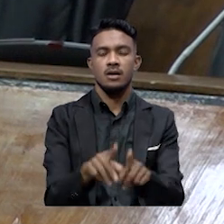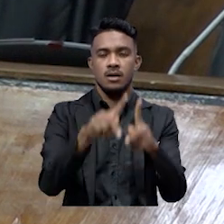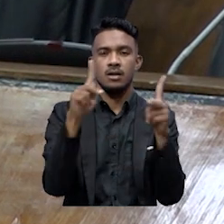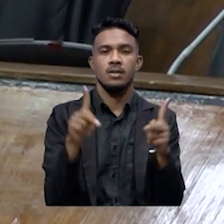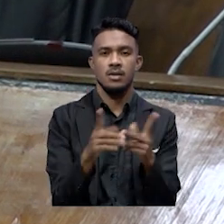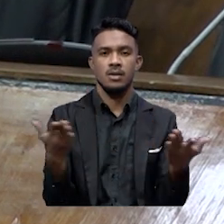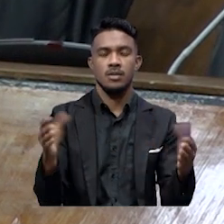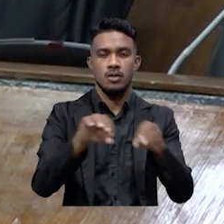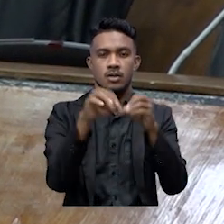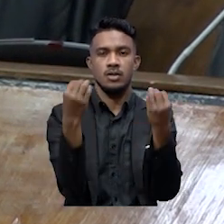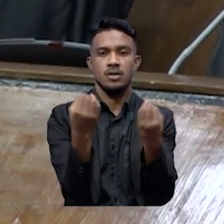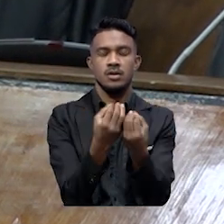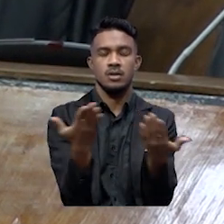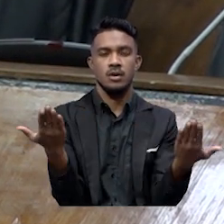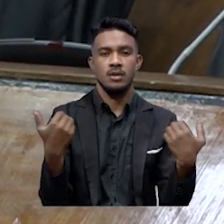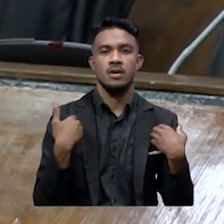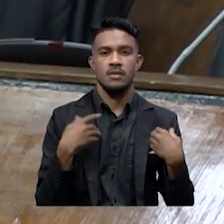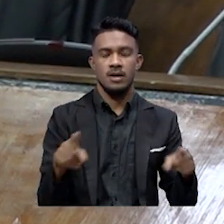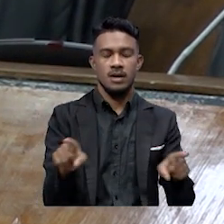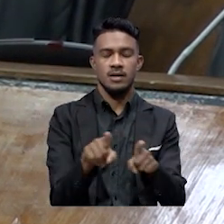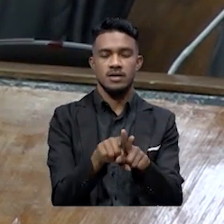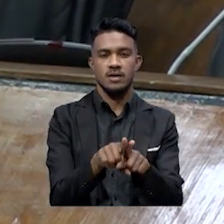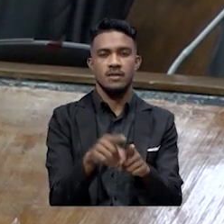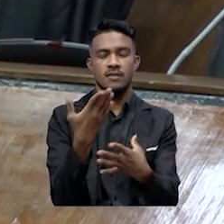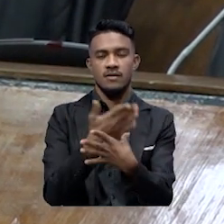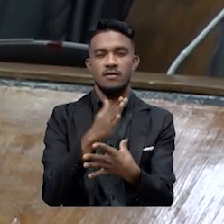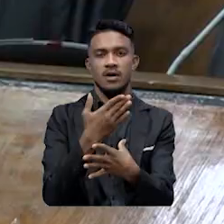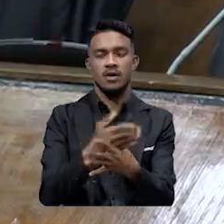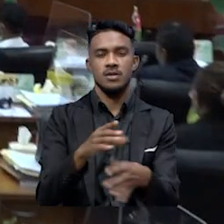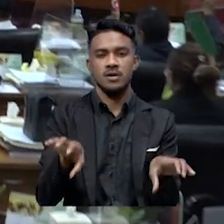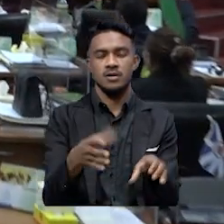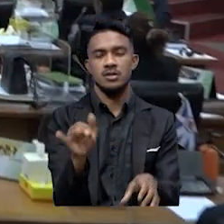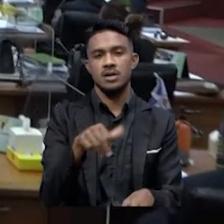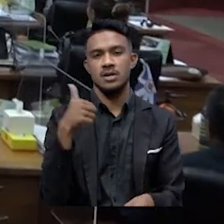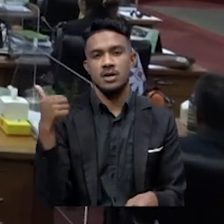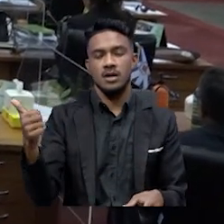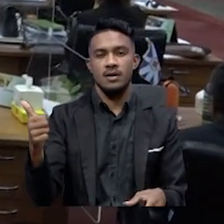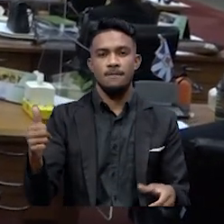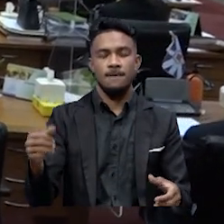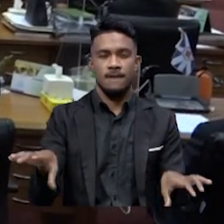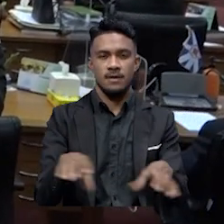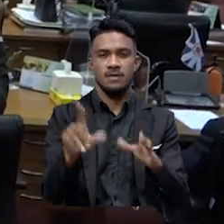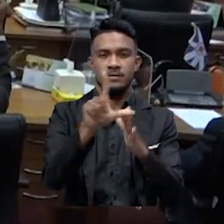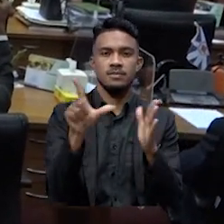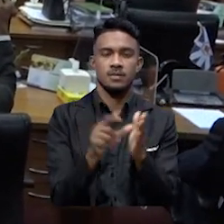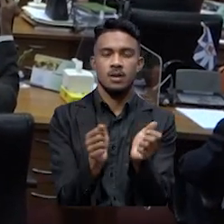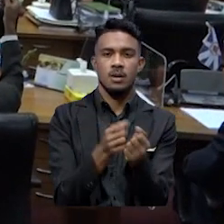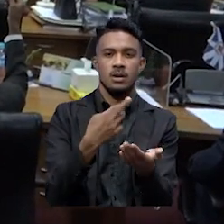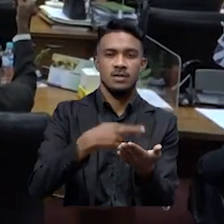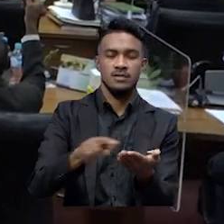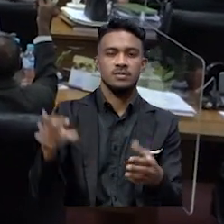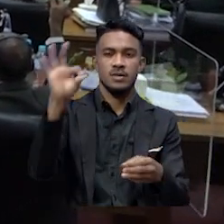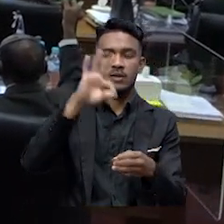crime organizado, crime Hirak não é considerado, faz a instituição selo. Enquanto o projeto de lei não é aprovado, houve votos a favor